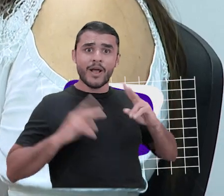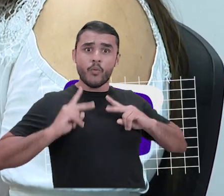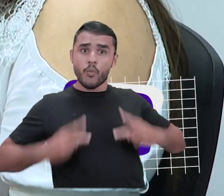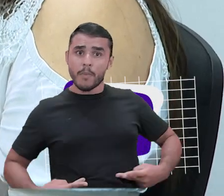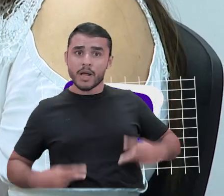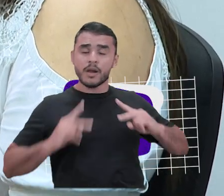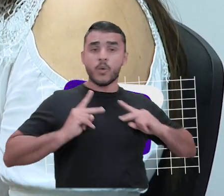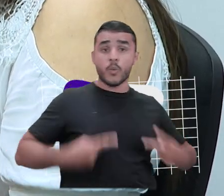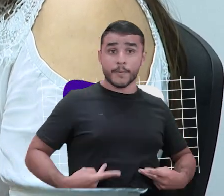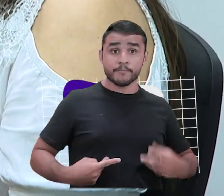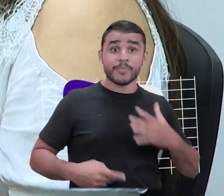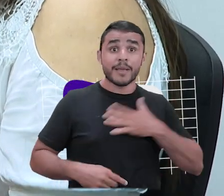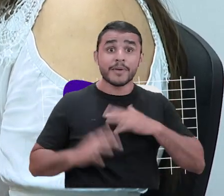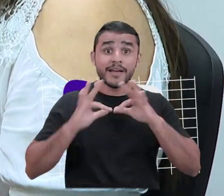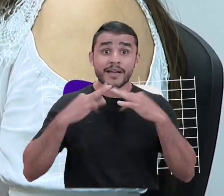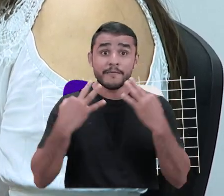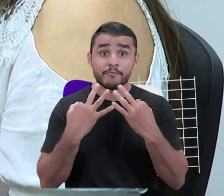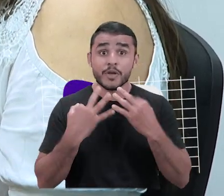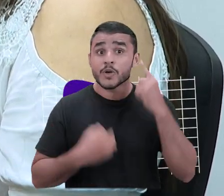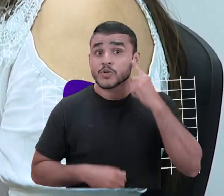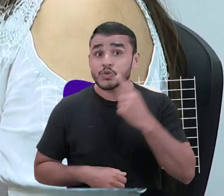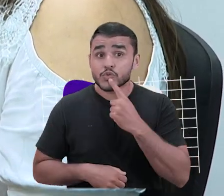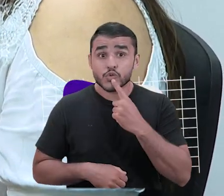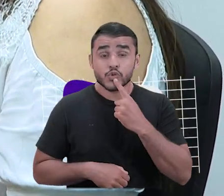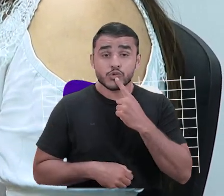família que eu chamo de surdo-nativa, né?